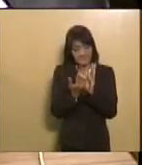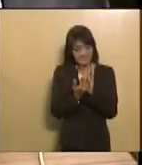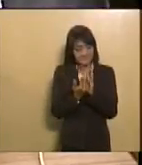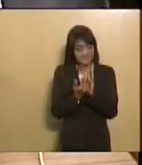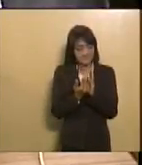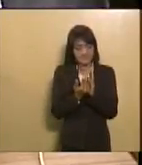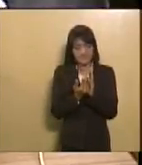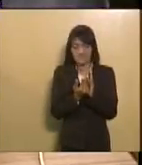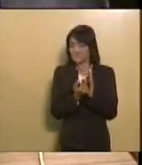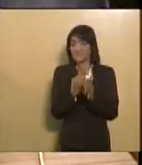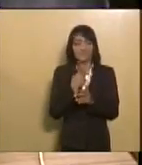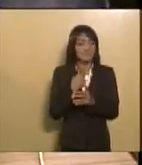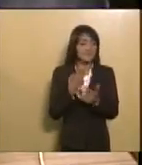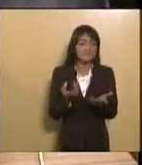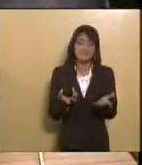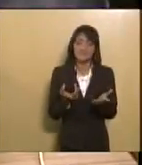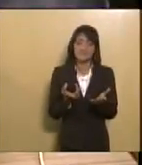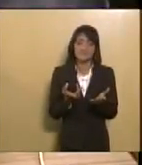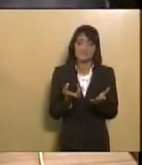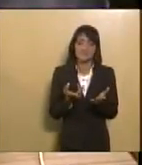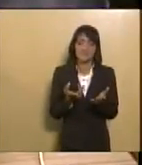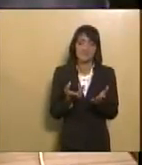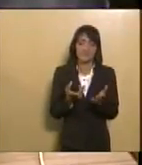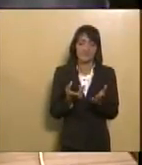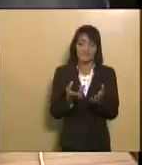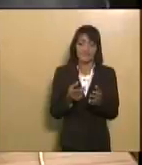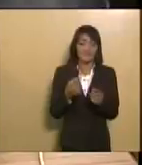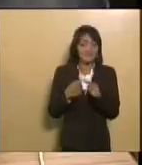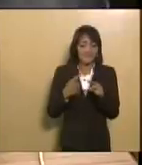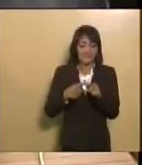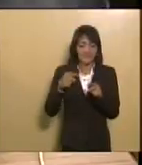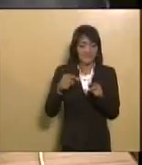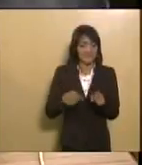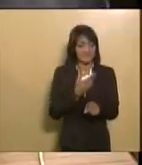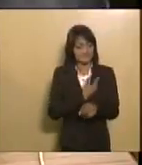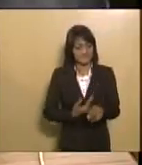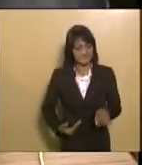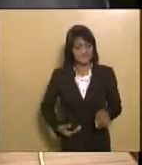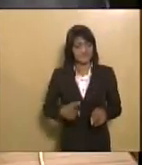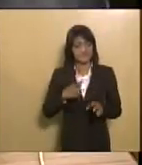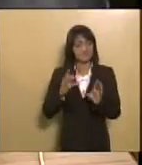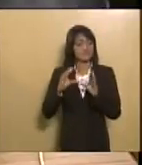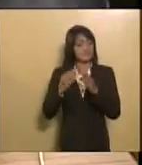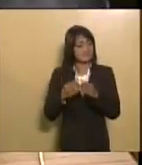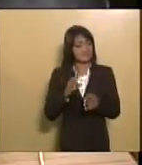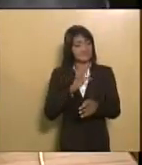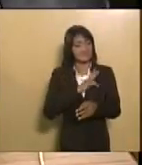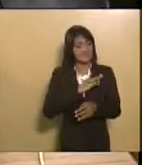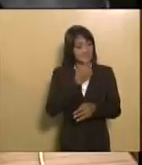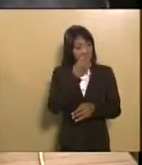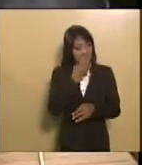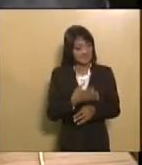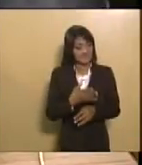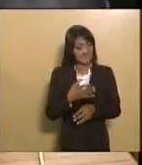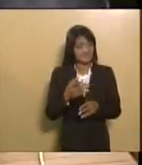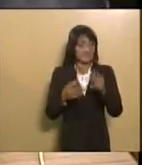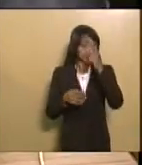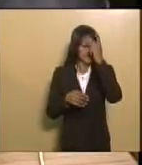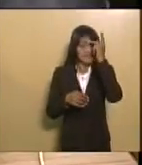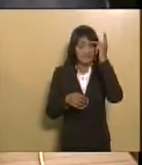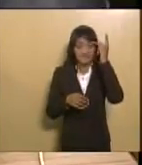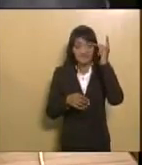tem condições, porque o Estado tem uma equipe de excelentes técnicos, de pessoas